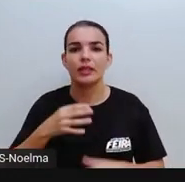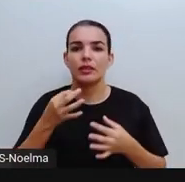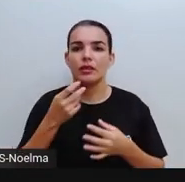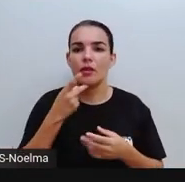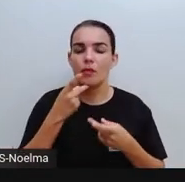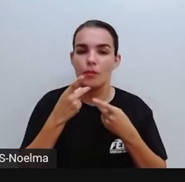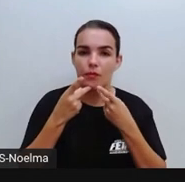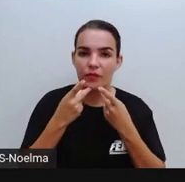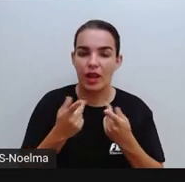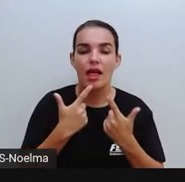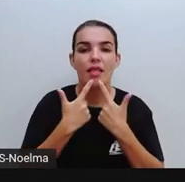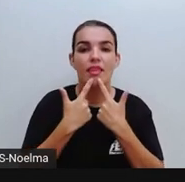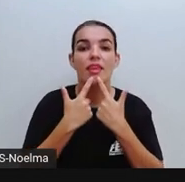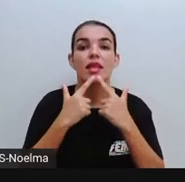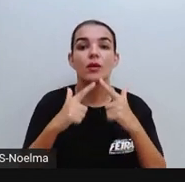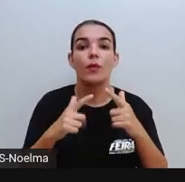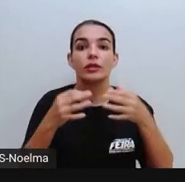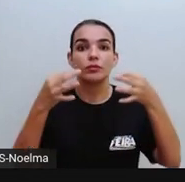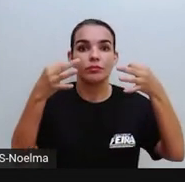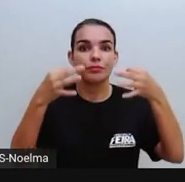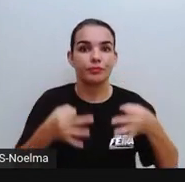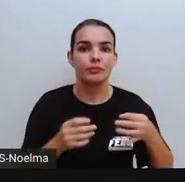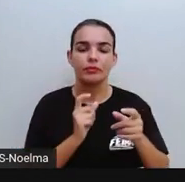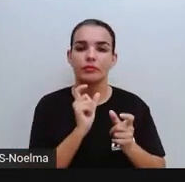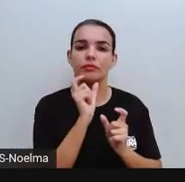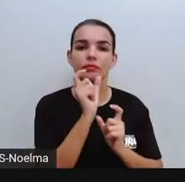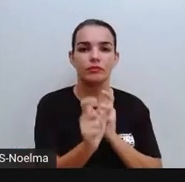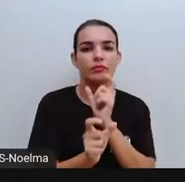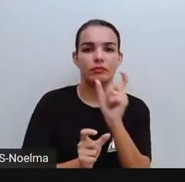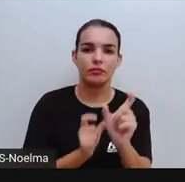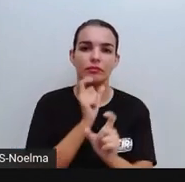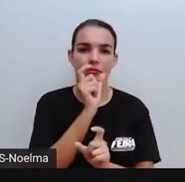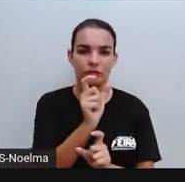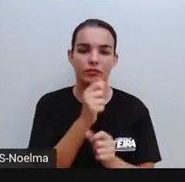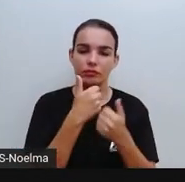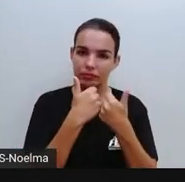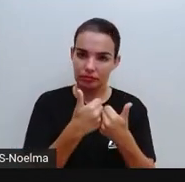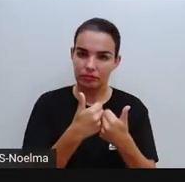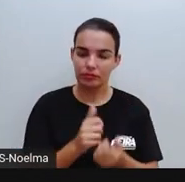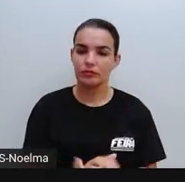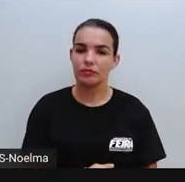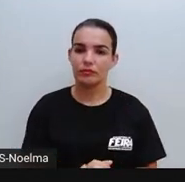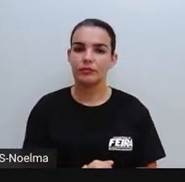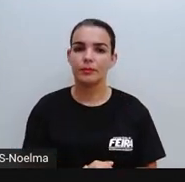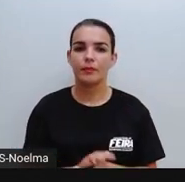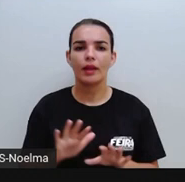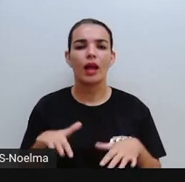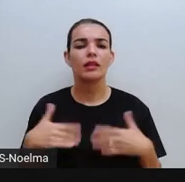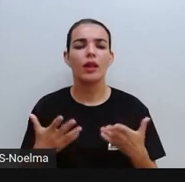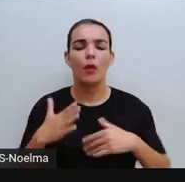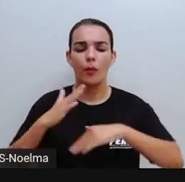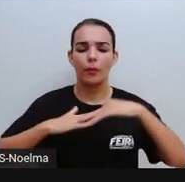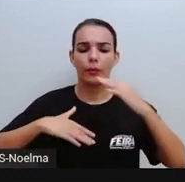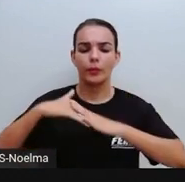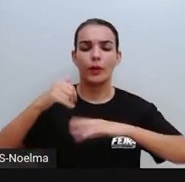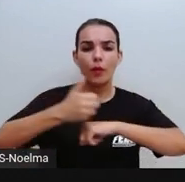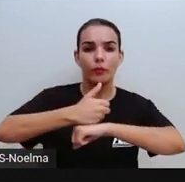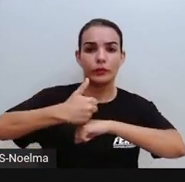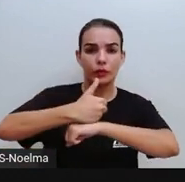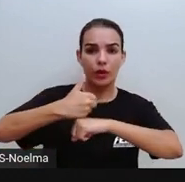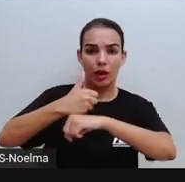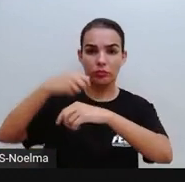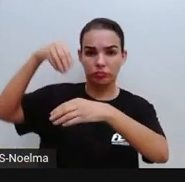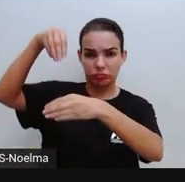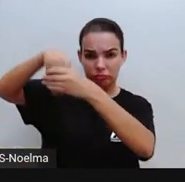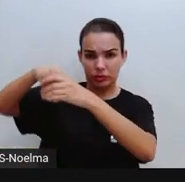gente tem mesmo aí a a presença de uma linguagem mais formal tá os profissionais aí é que